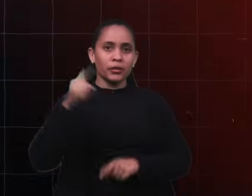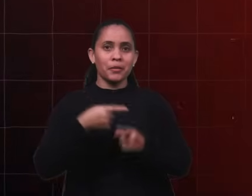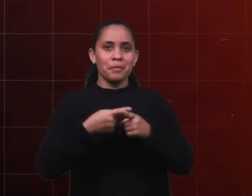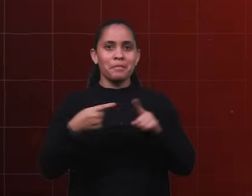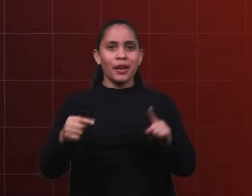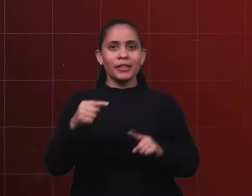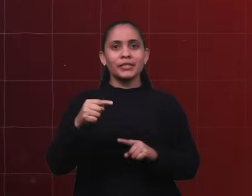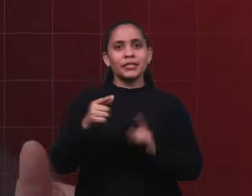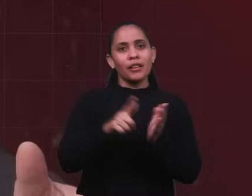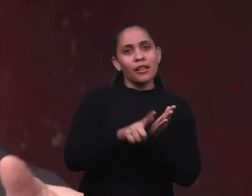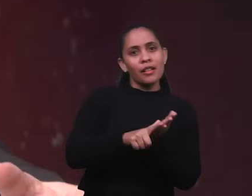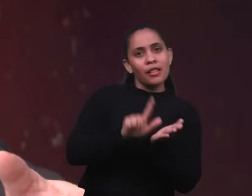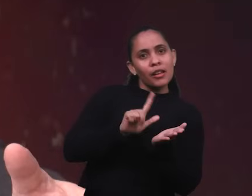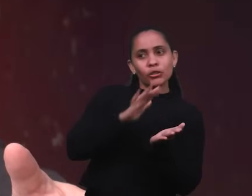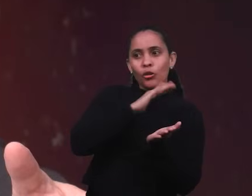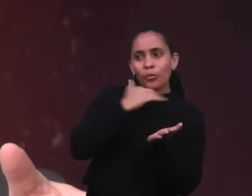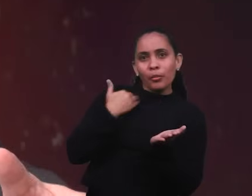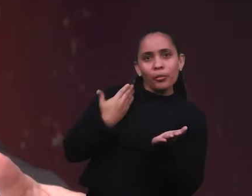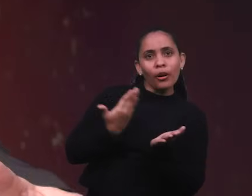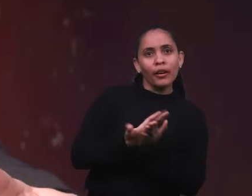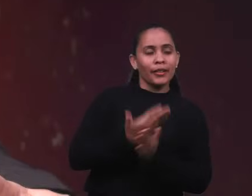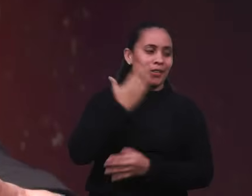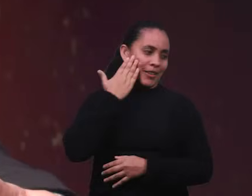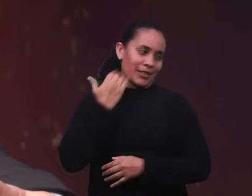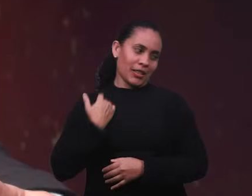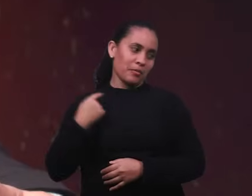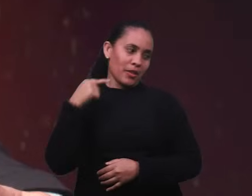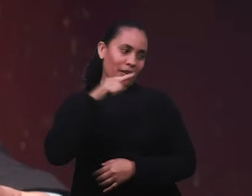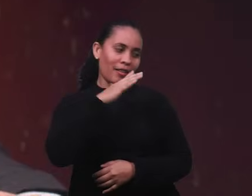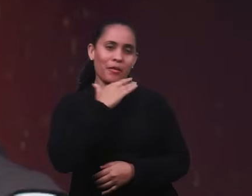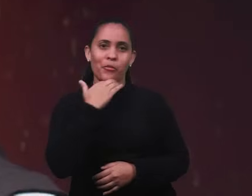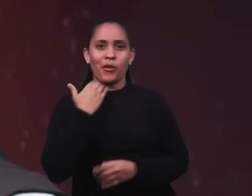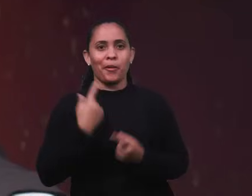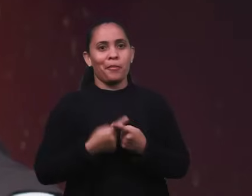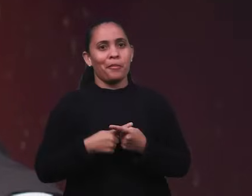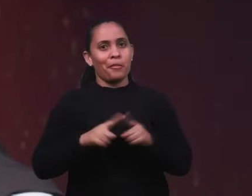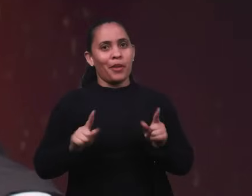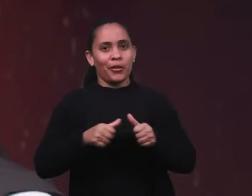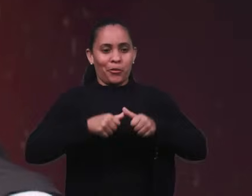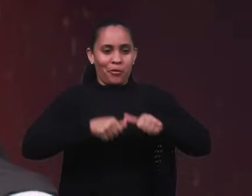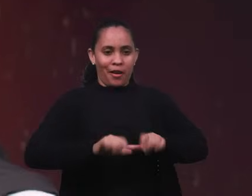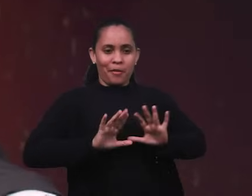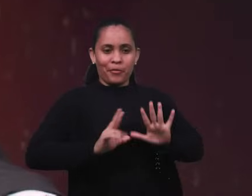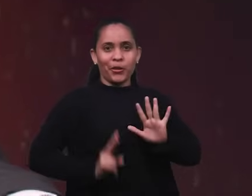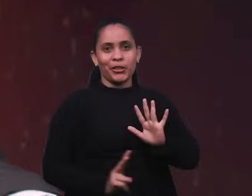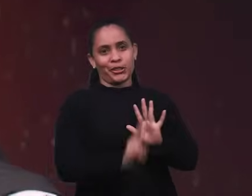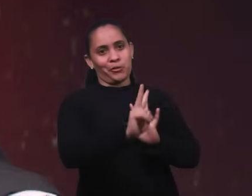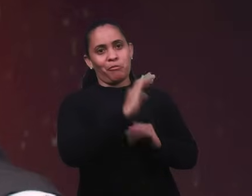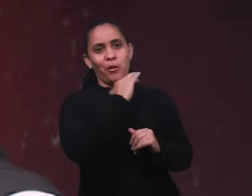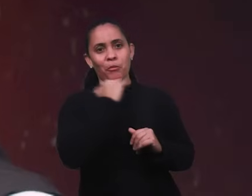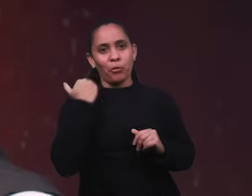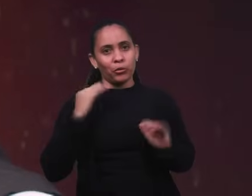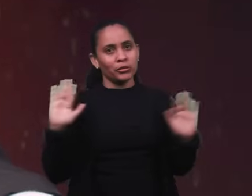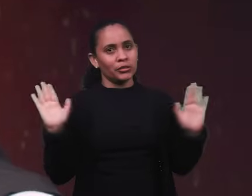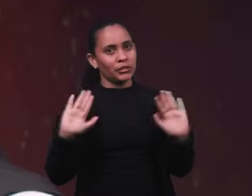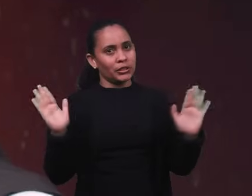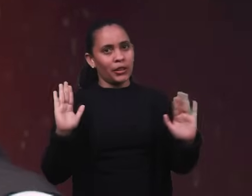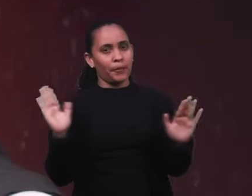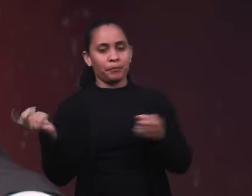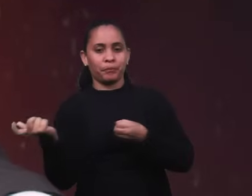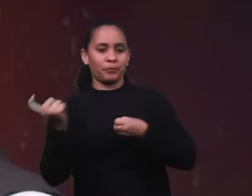morre, né? Mas sabia que Lázaro ia morrer. Só que não era para ficar na morte. É porque ele irá mais